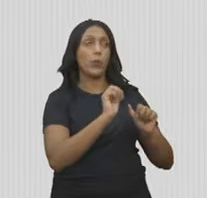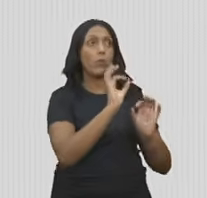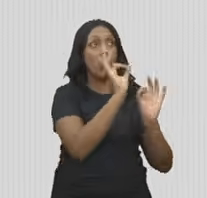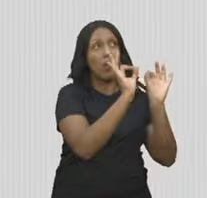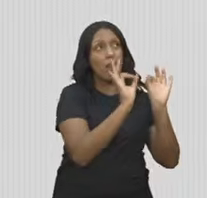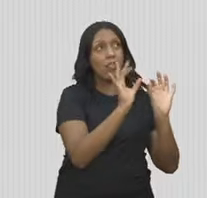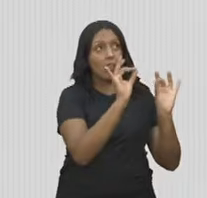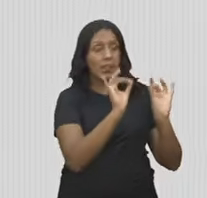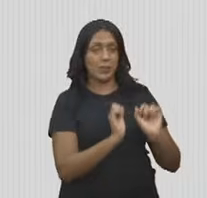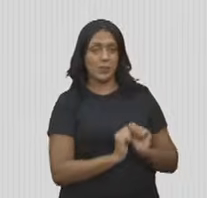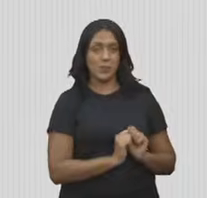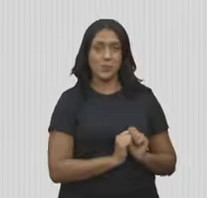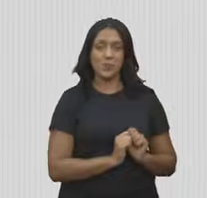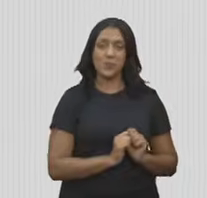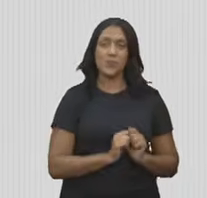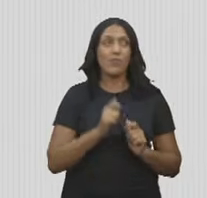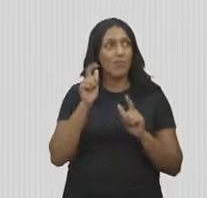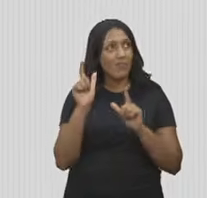fevereiro. Por favor, próximo slide.